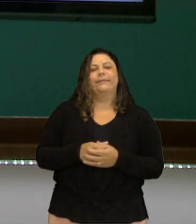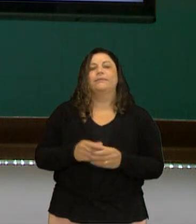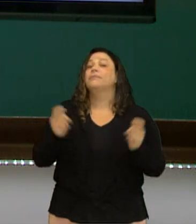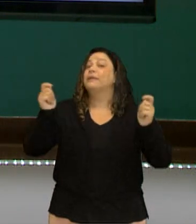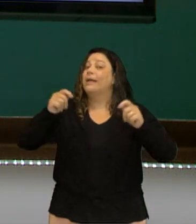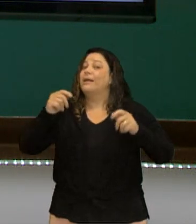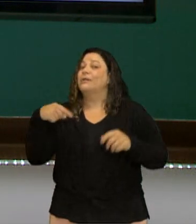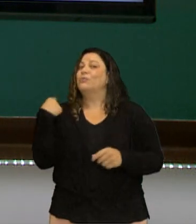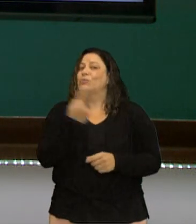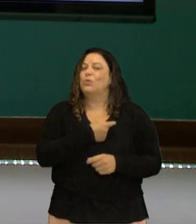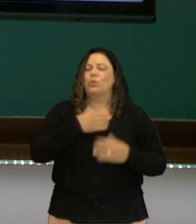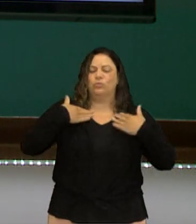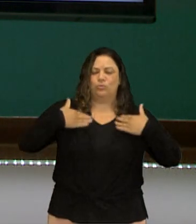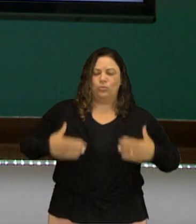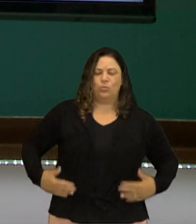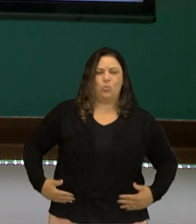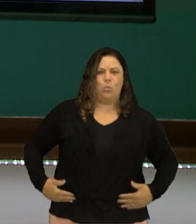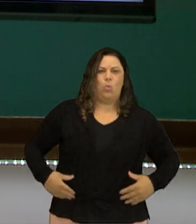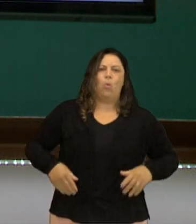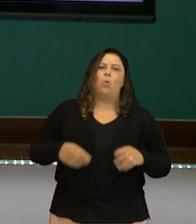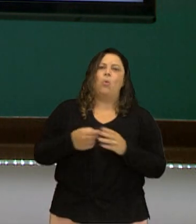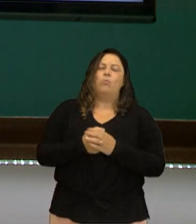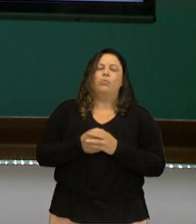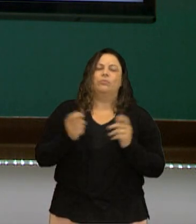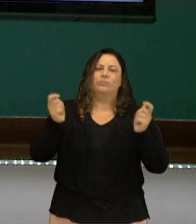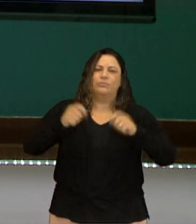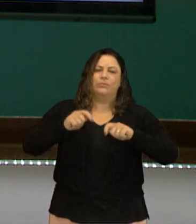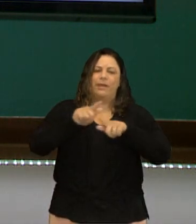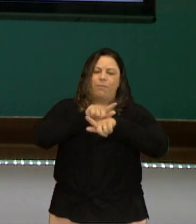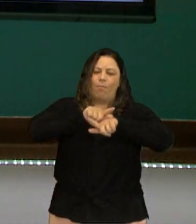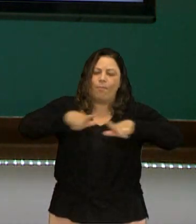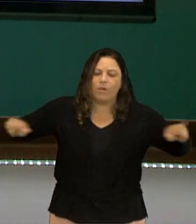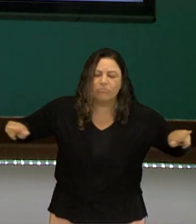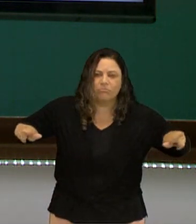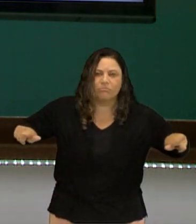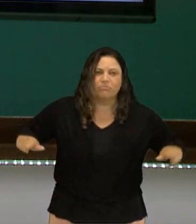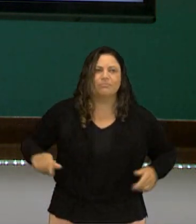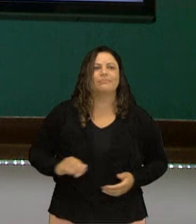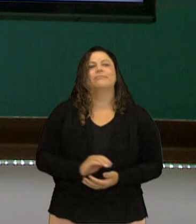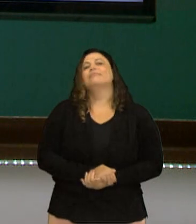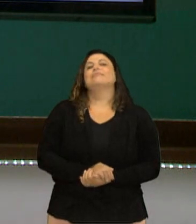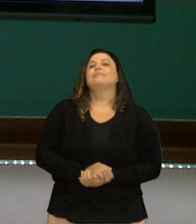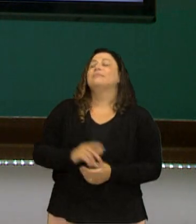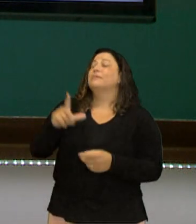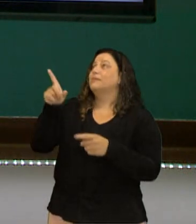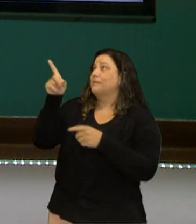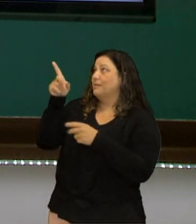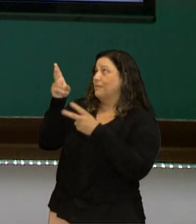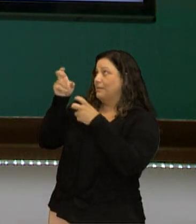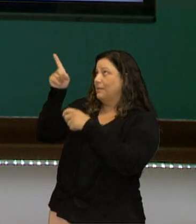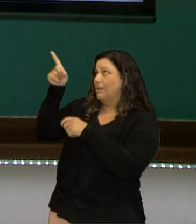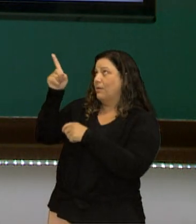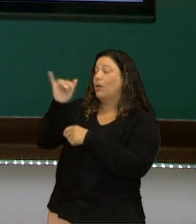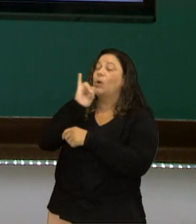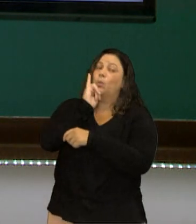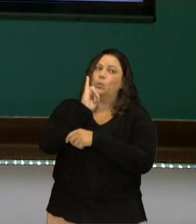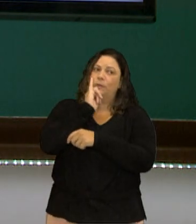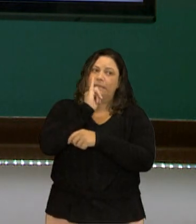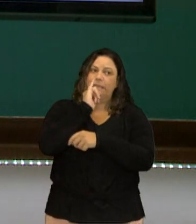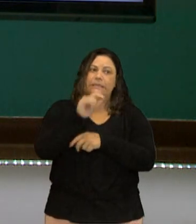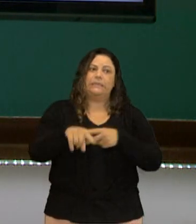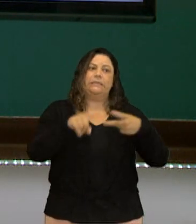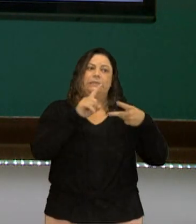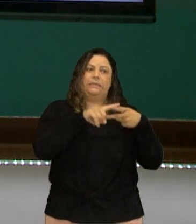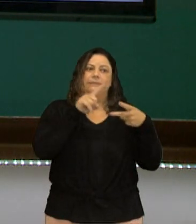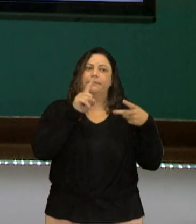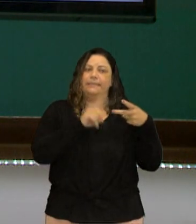nosso corpo vai combater e eliminar aquelas restantes. Então, aqui a gente tem alguns exemplos, né?